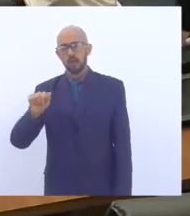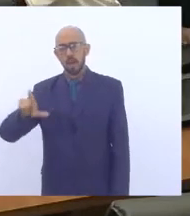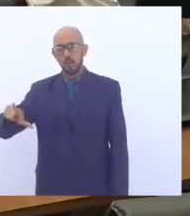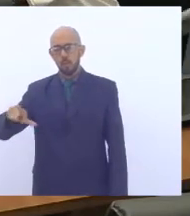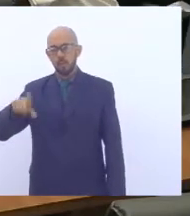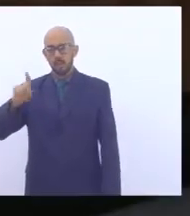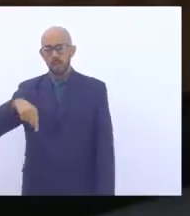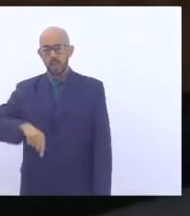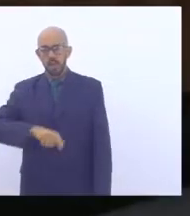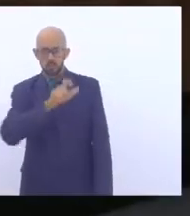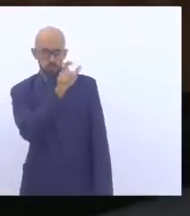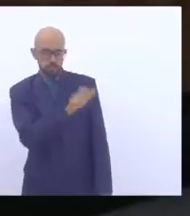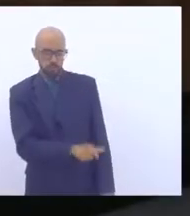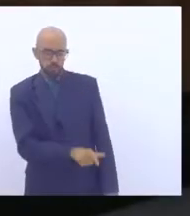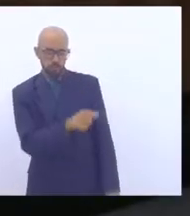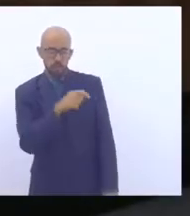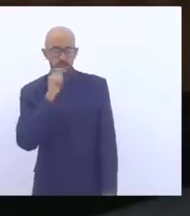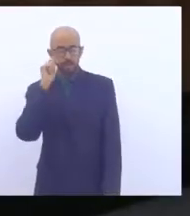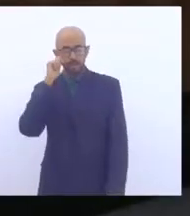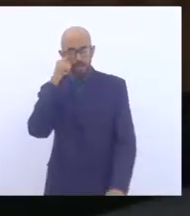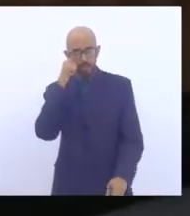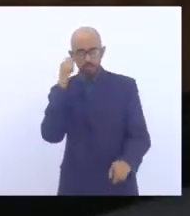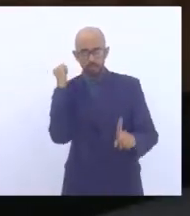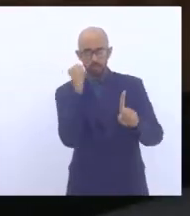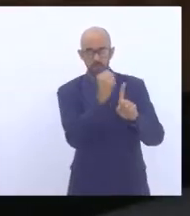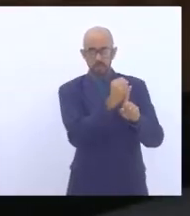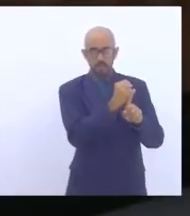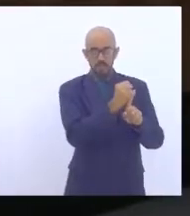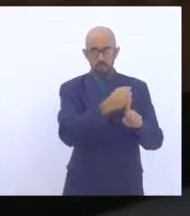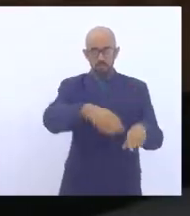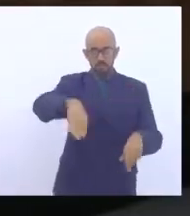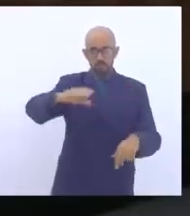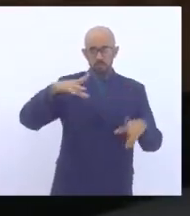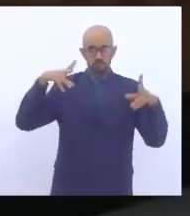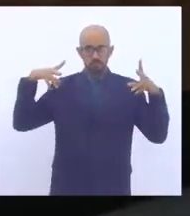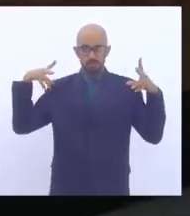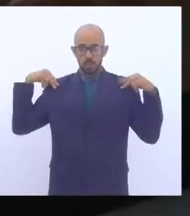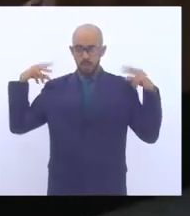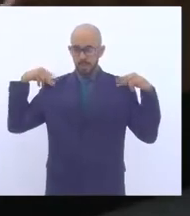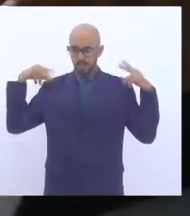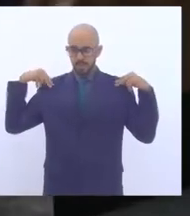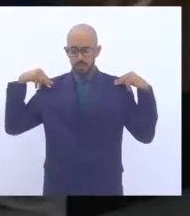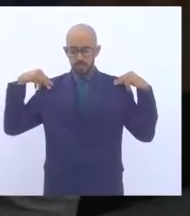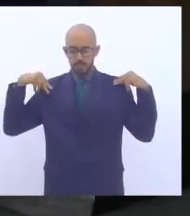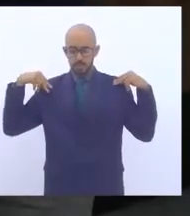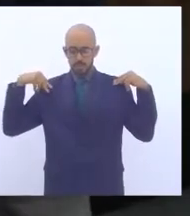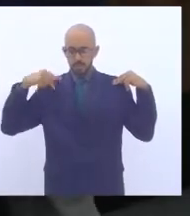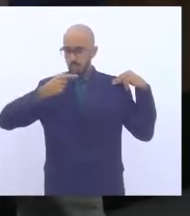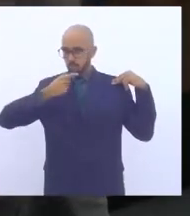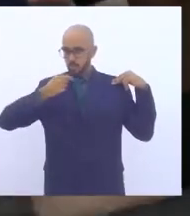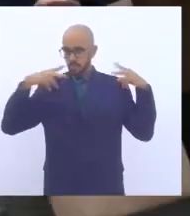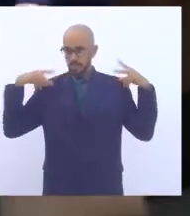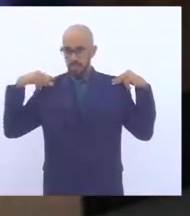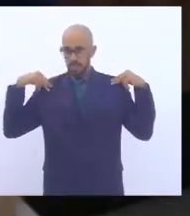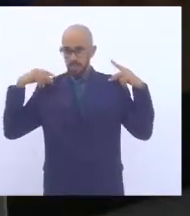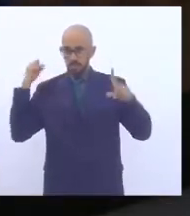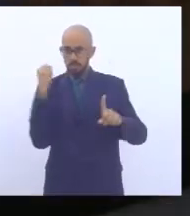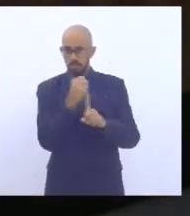Gonçalo que foi assassinado por um sargento da Marinha e morava no mesmo condomínio que ele